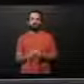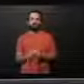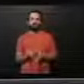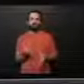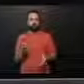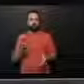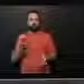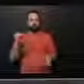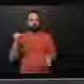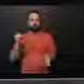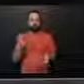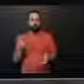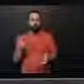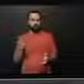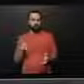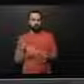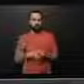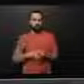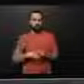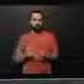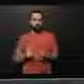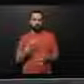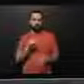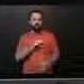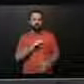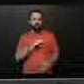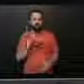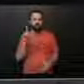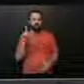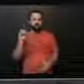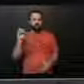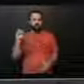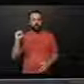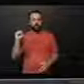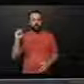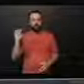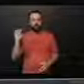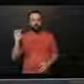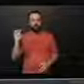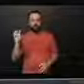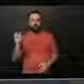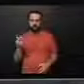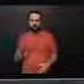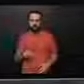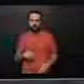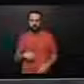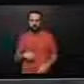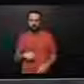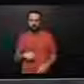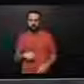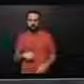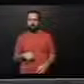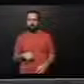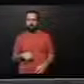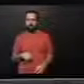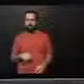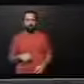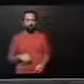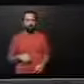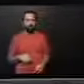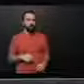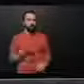184 e 185. Lembrando que vocês podem escrever com letra cursiva. Alguns alunos têm feito com a letrinha em bastão, mas você